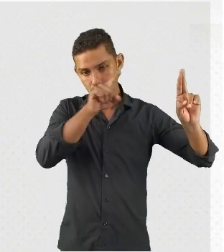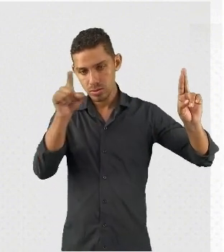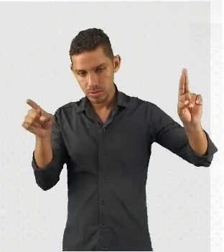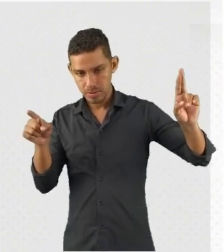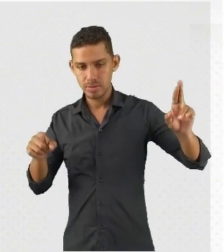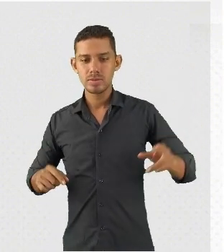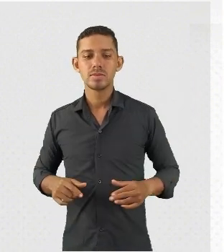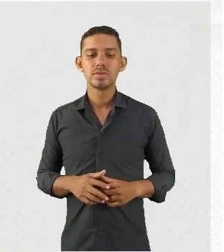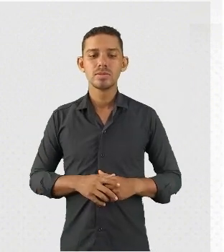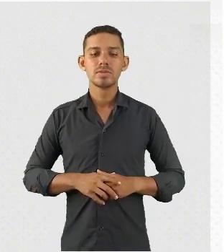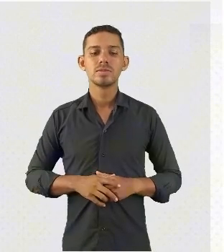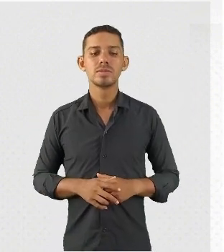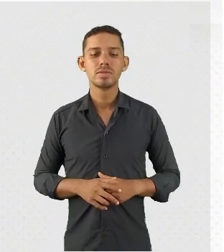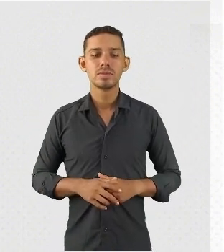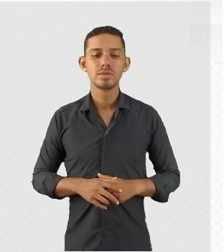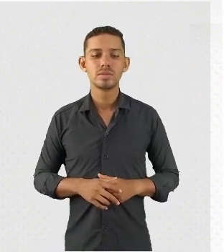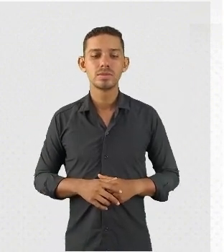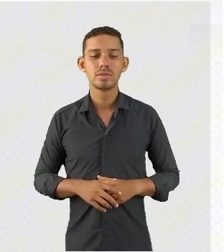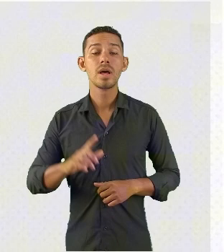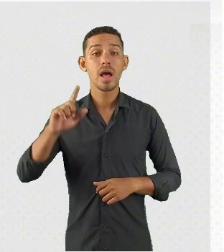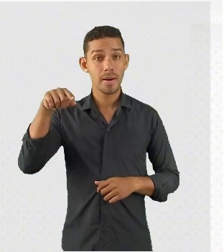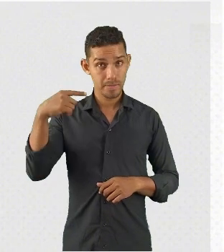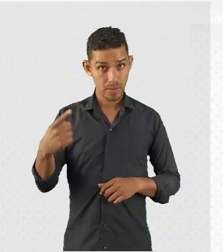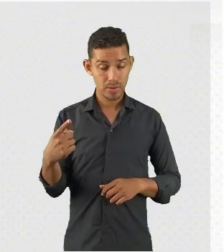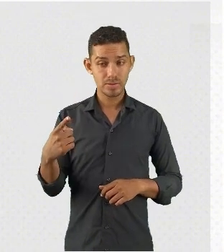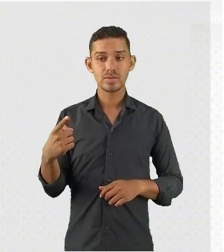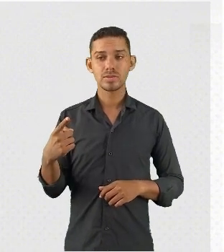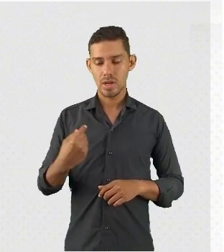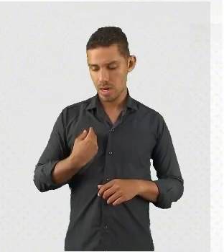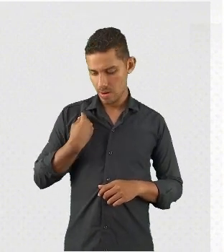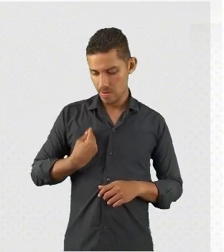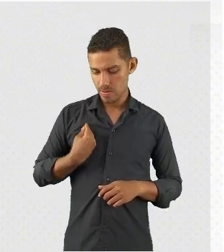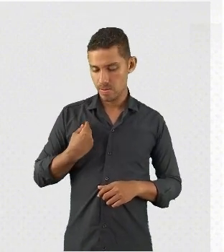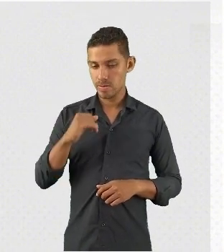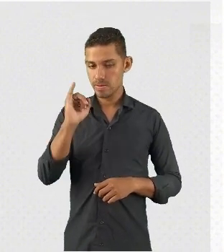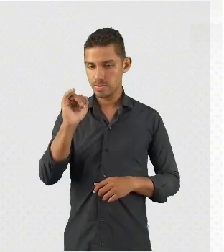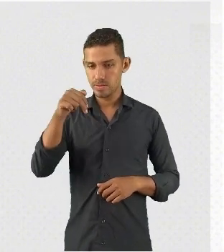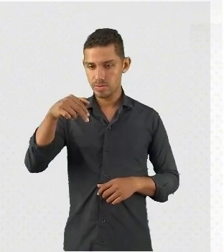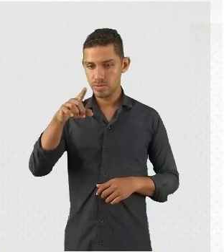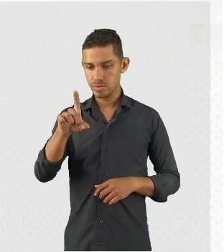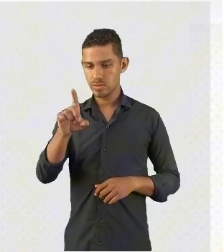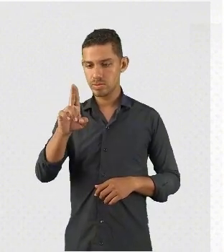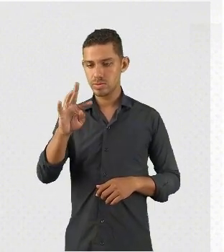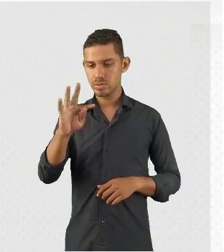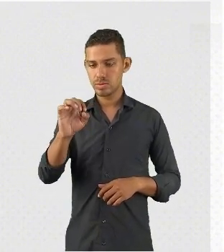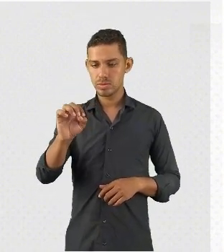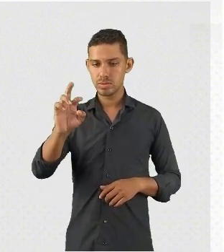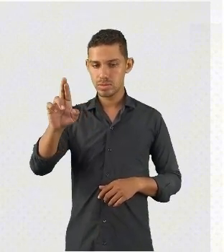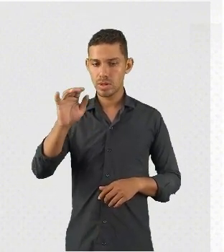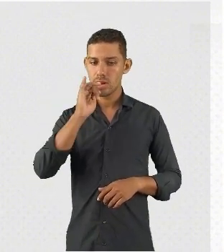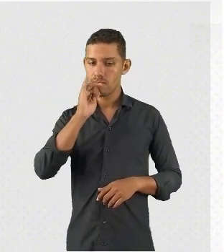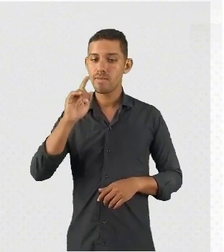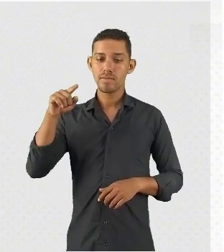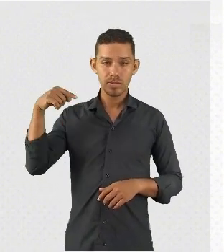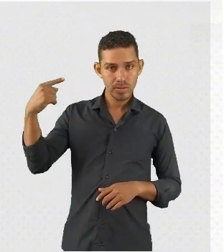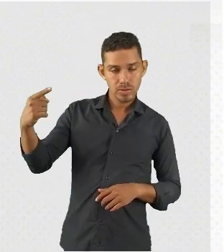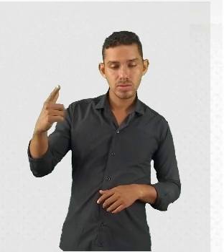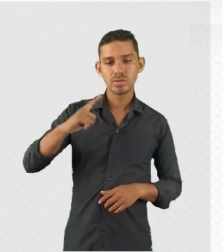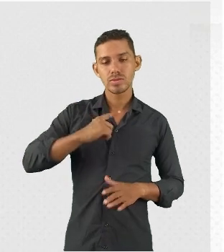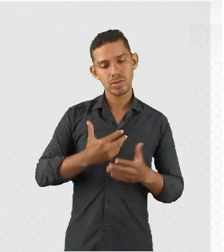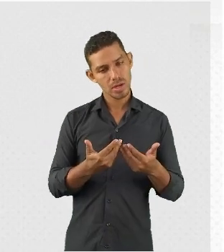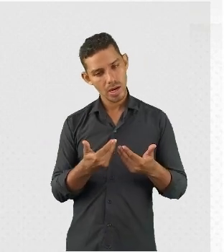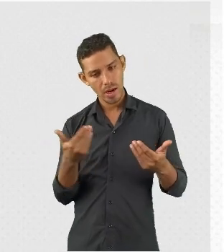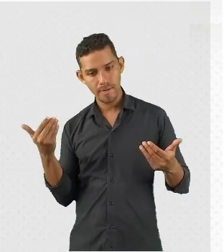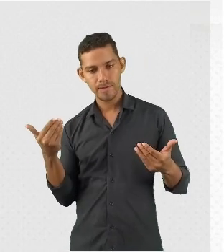Aí, após isso, ainda na presença do indutor, retira-se o aterramento e, posteriormente, afasta-se o indutor